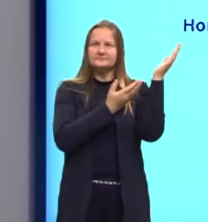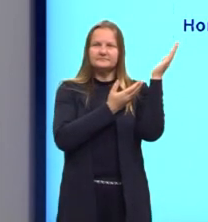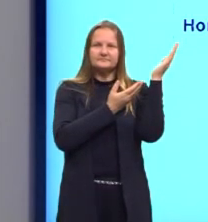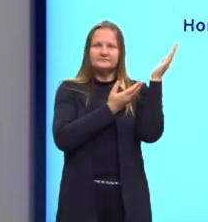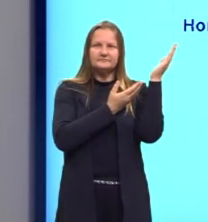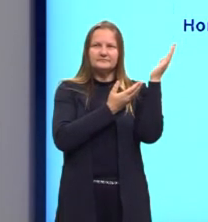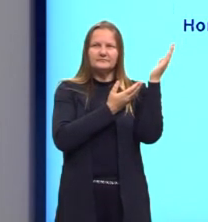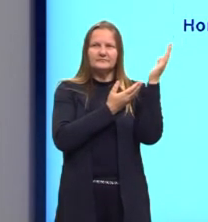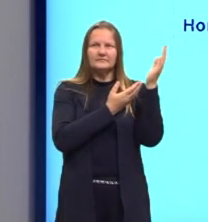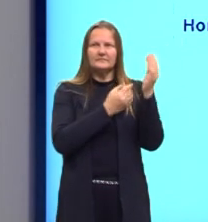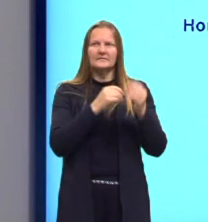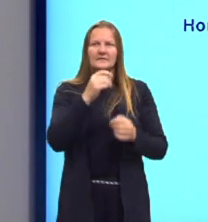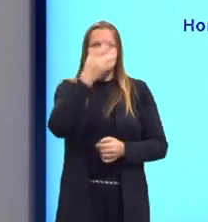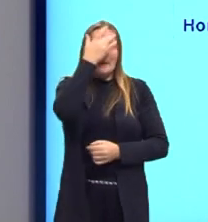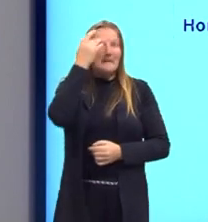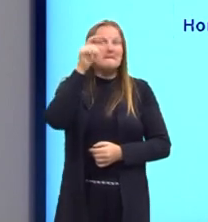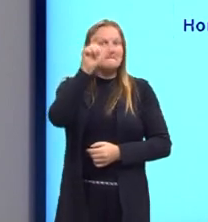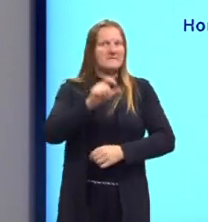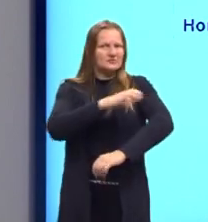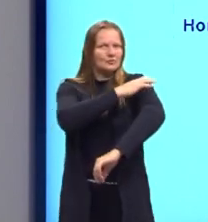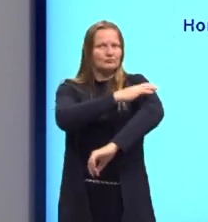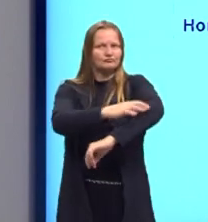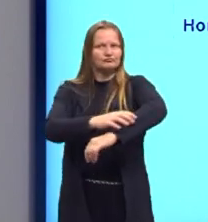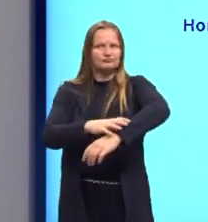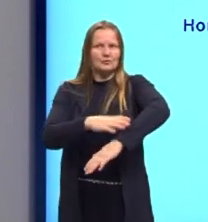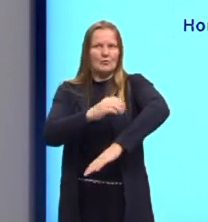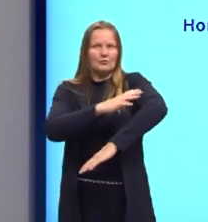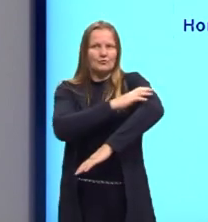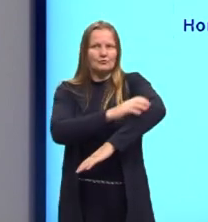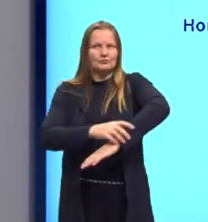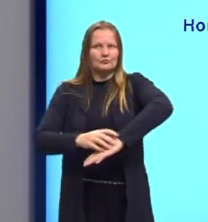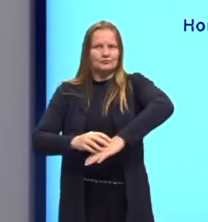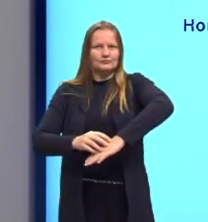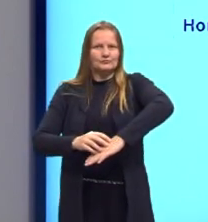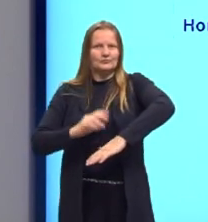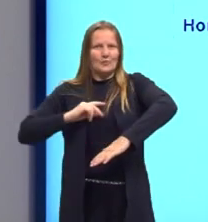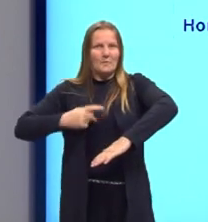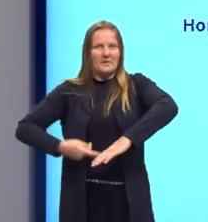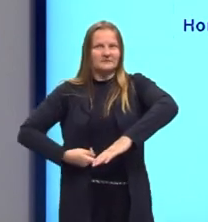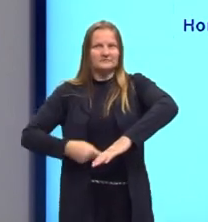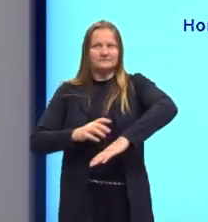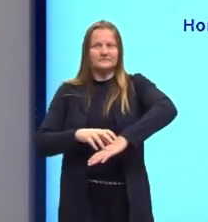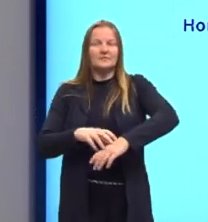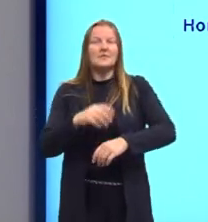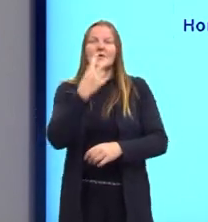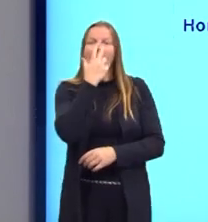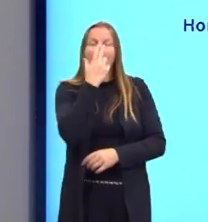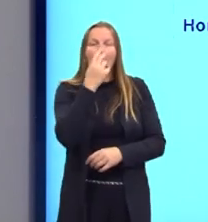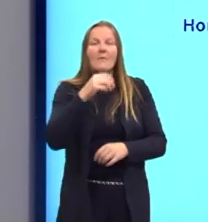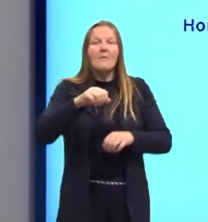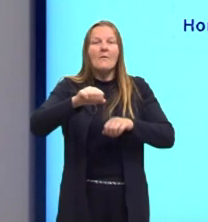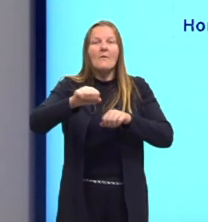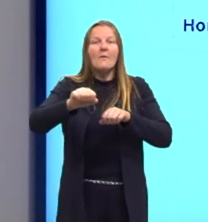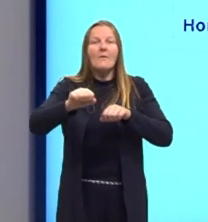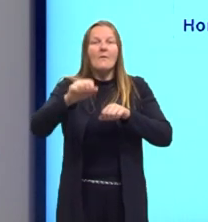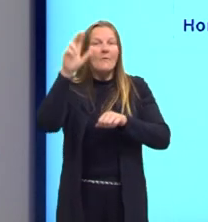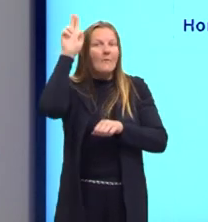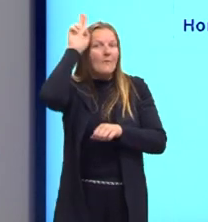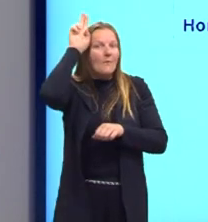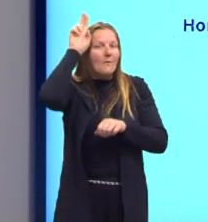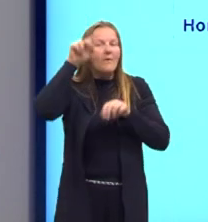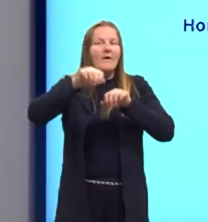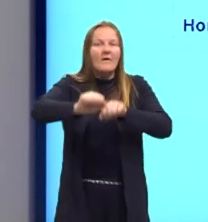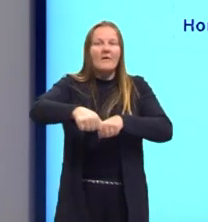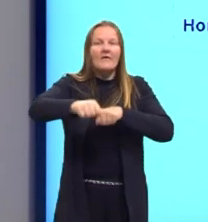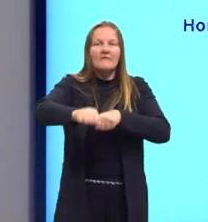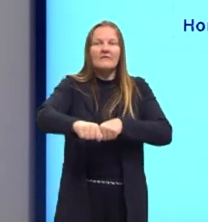né de um ser humano braço de um ser humano a pata dianteira de um cavalo Aqui nós